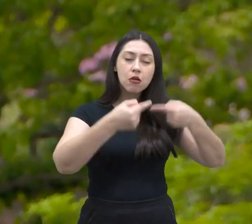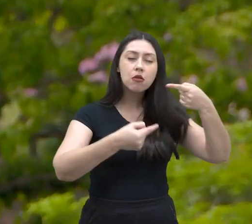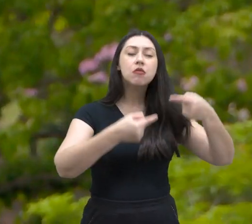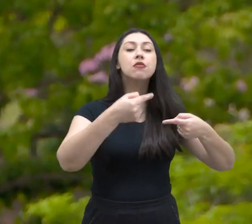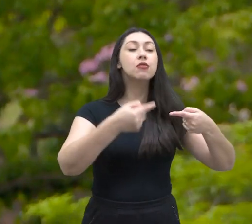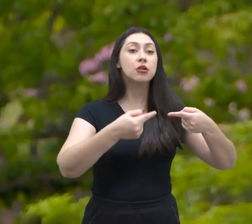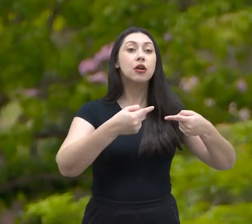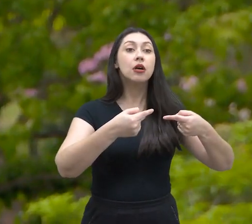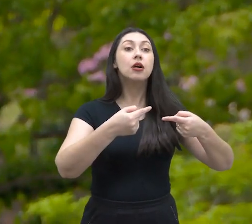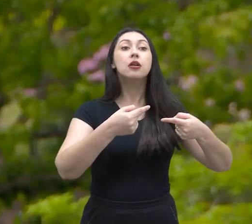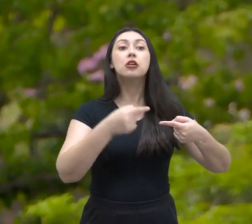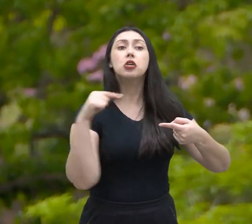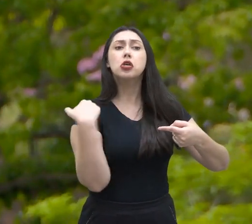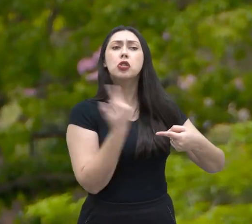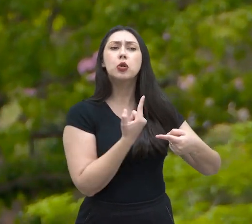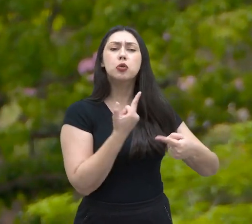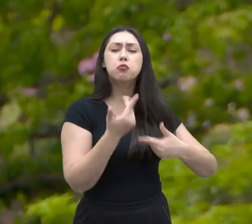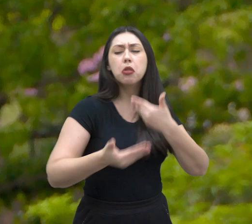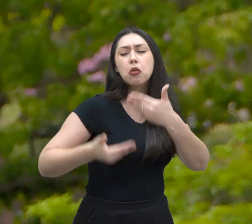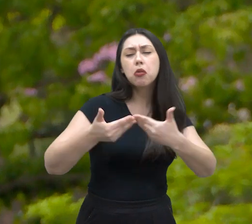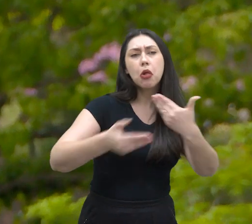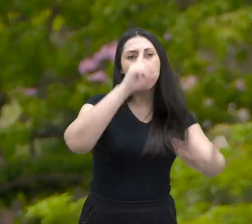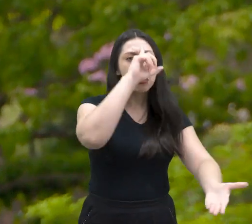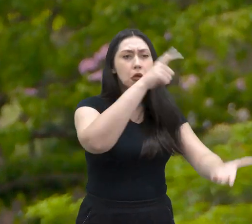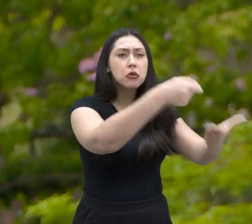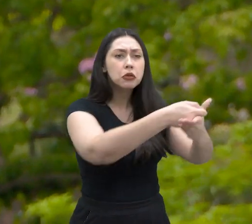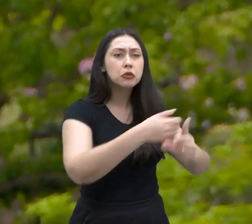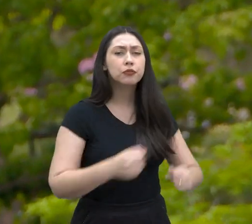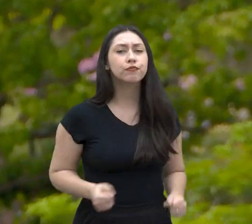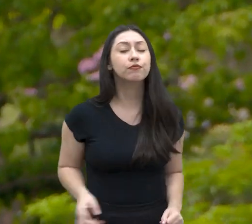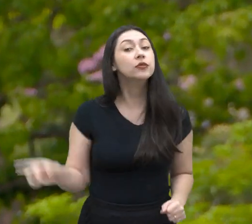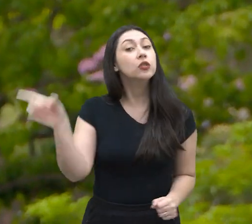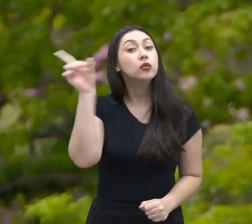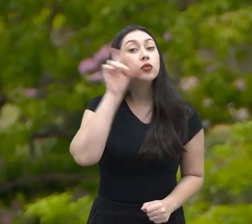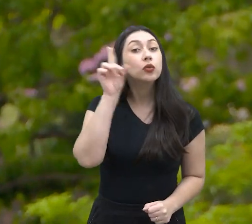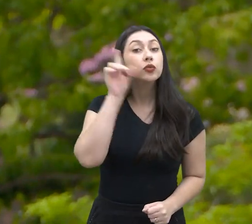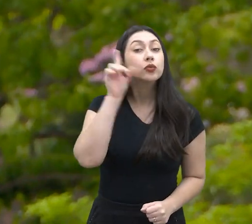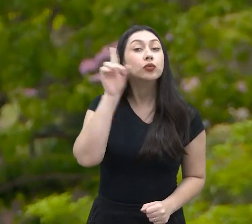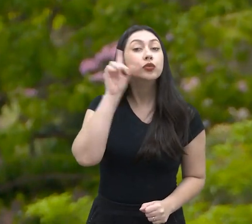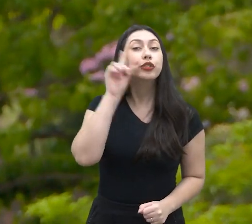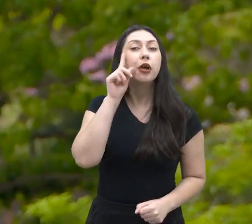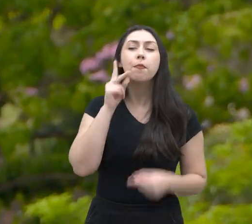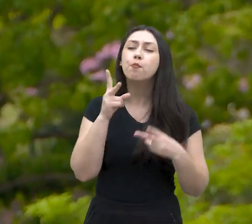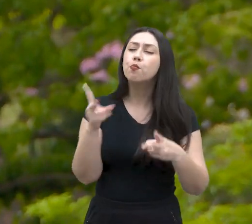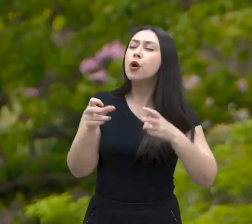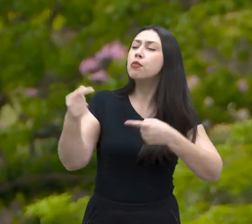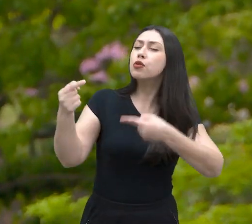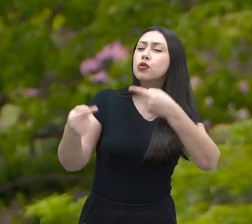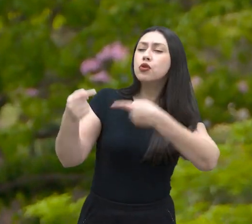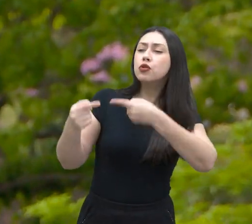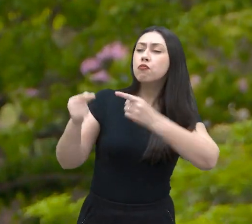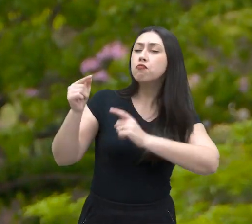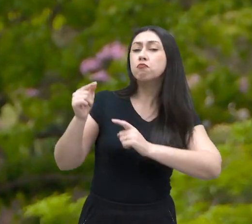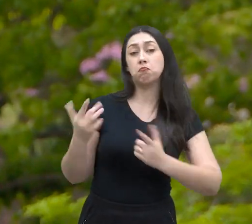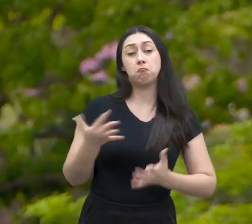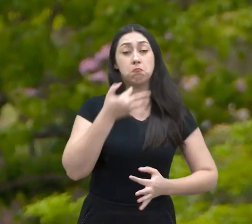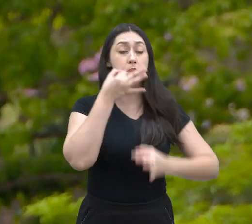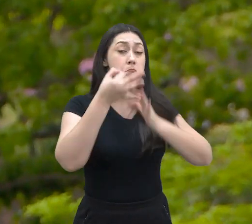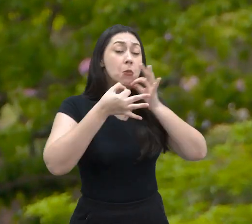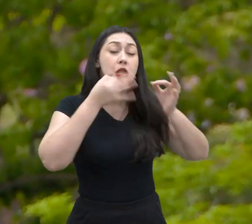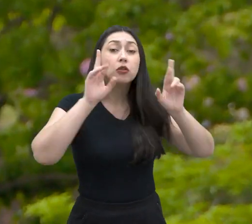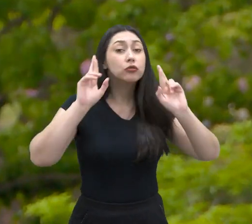dia, é comum a gente se deparar com um debate ou uma opinião diferente. Isso é resultado dos nossos choques de